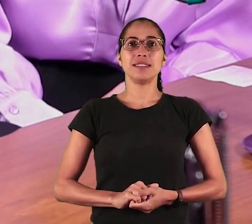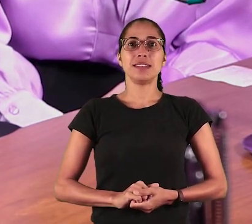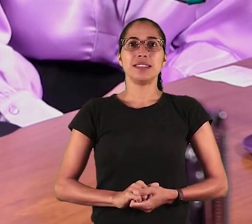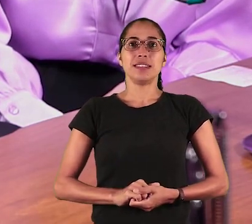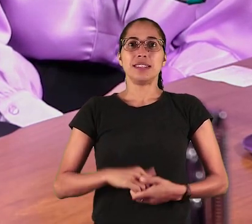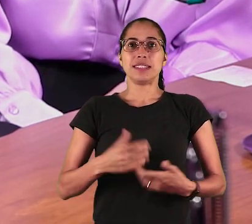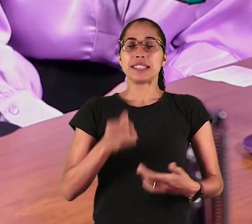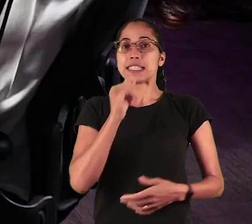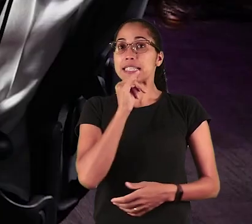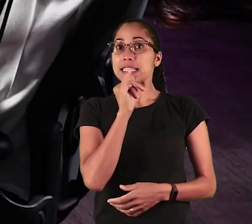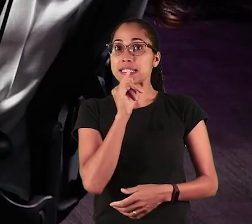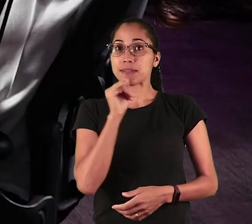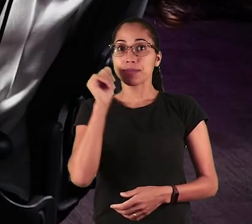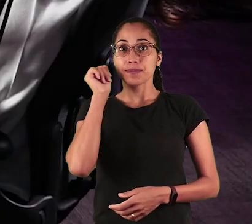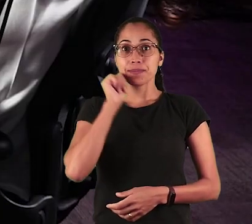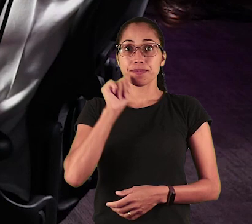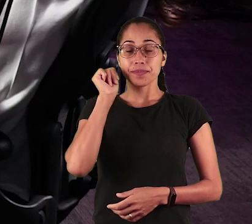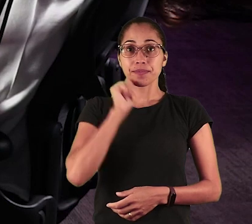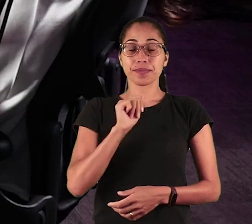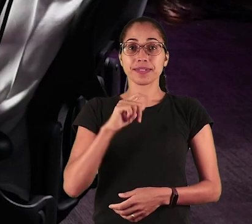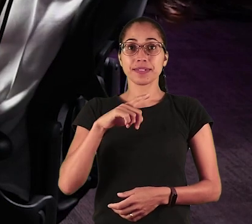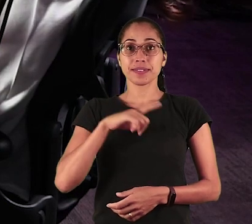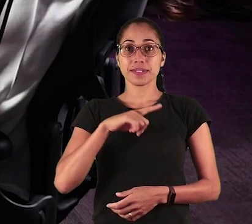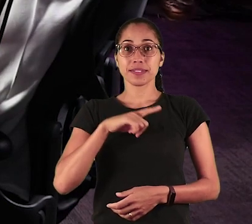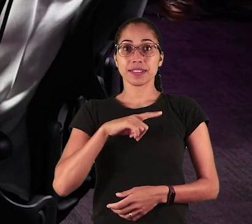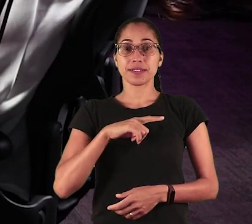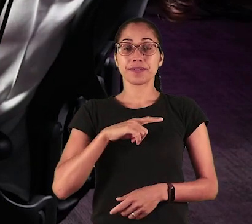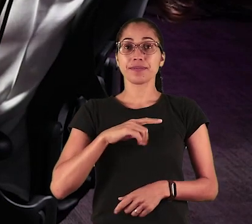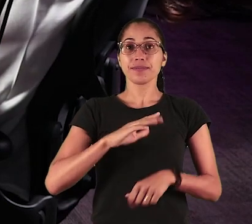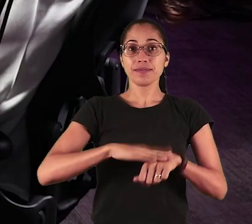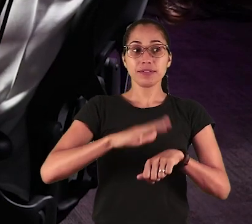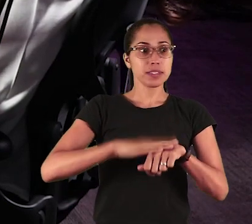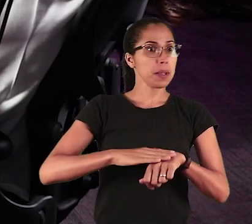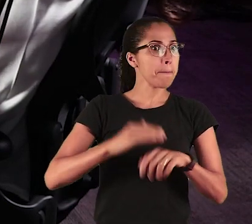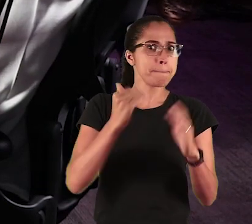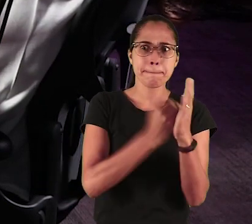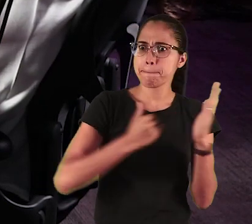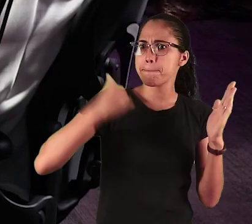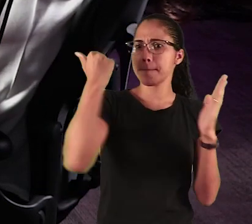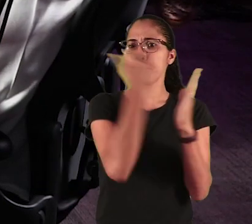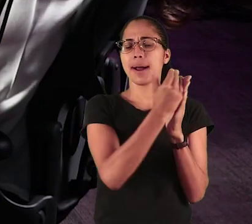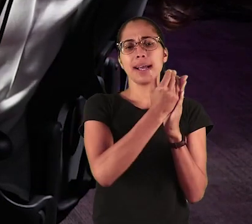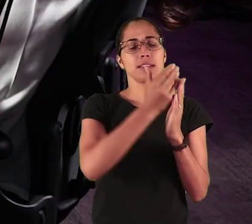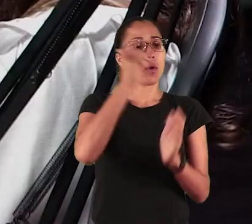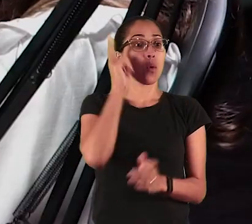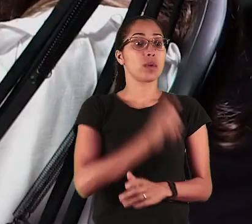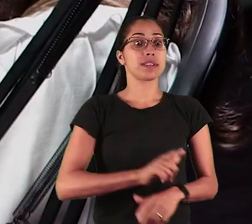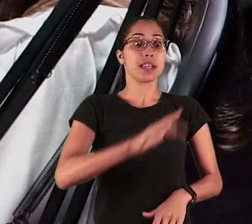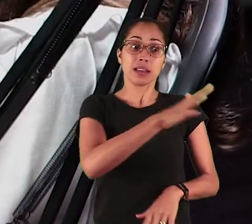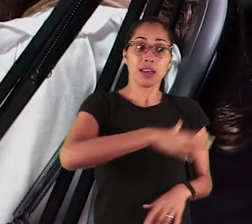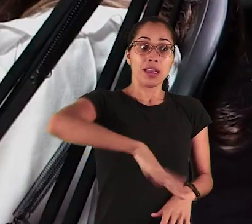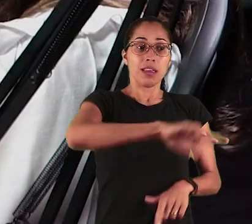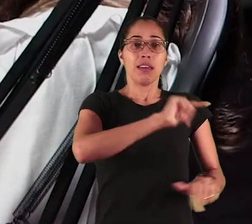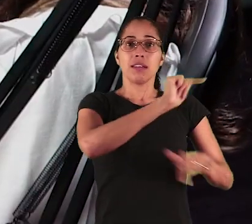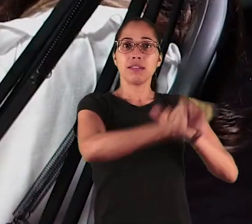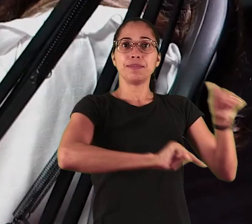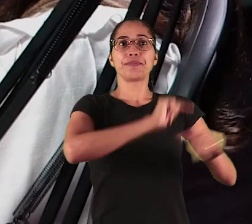acho que a mulher ela teve que fazer muito mais para conseguir aquele espaço né então